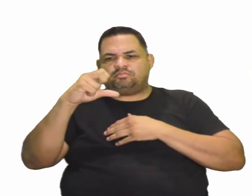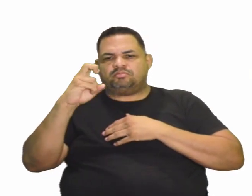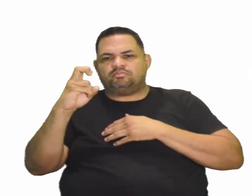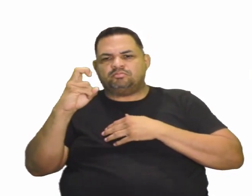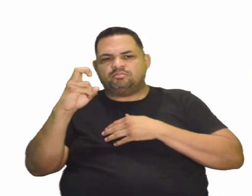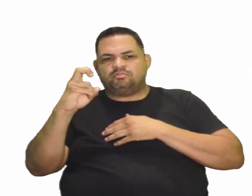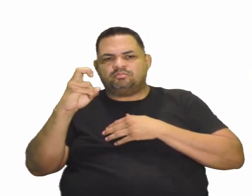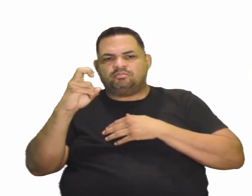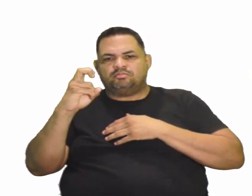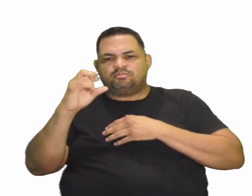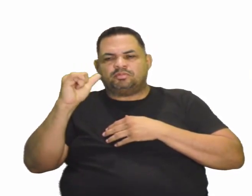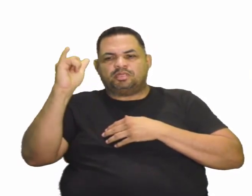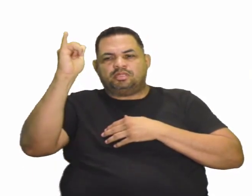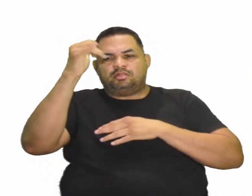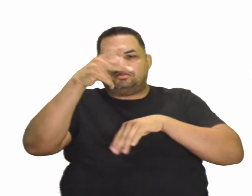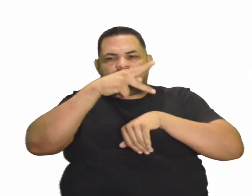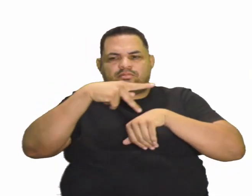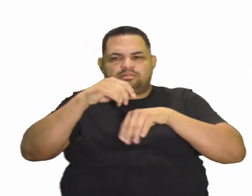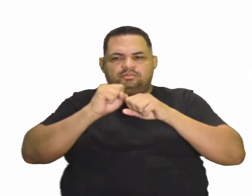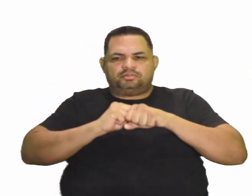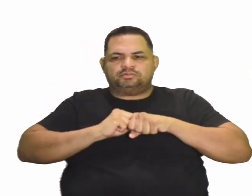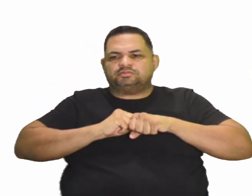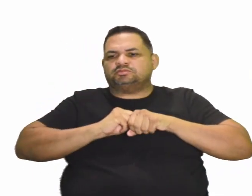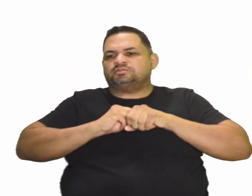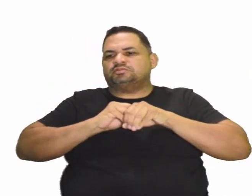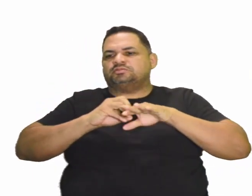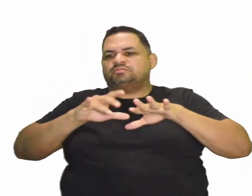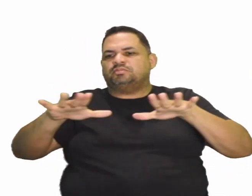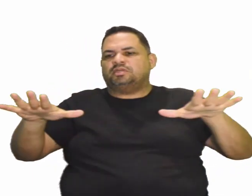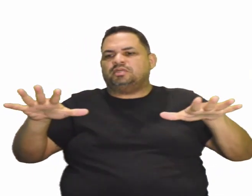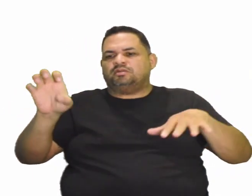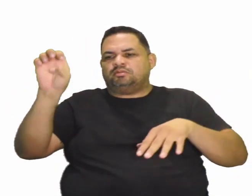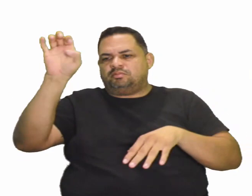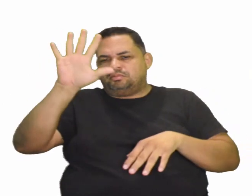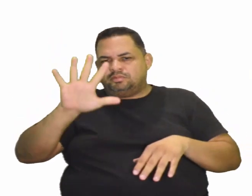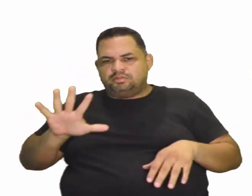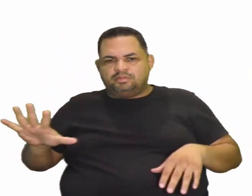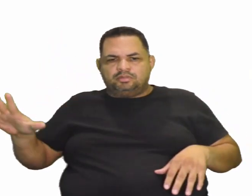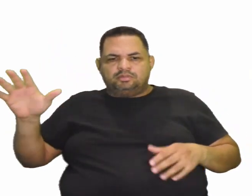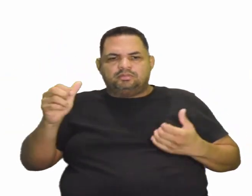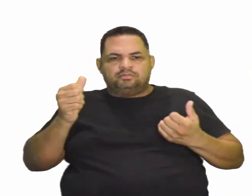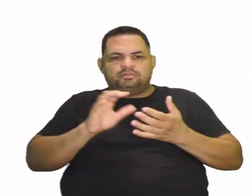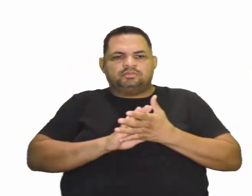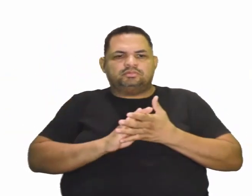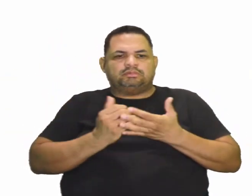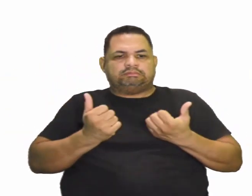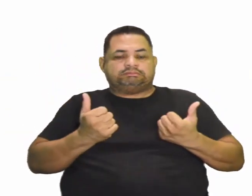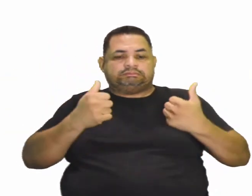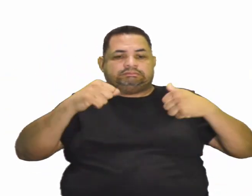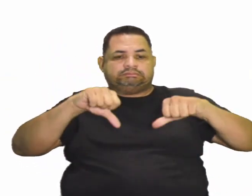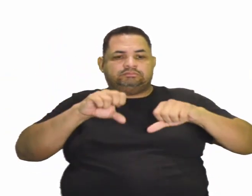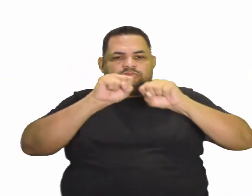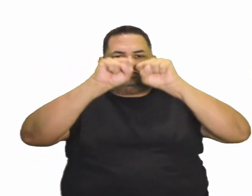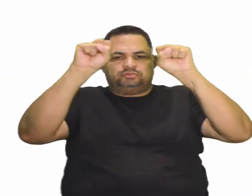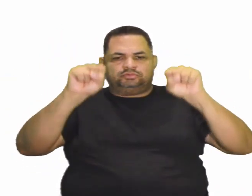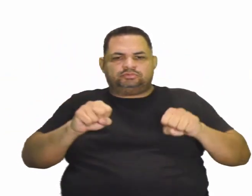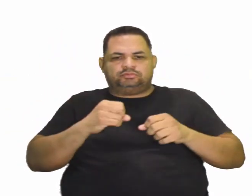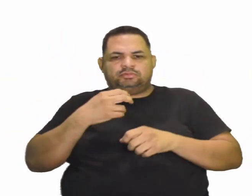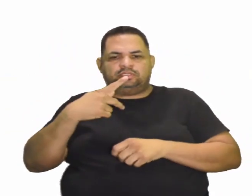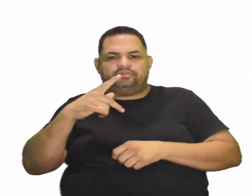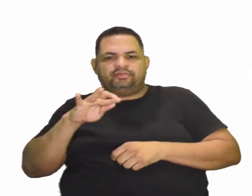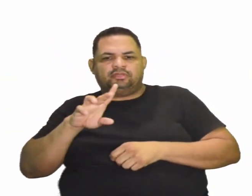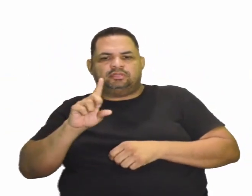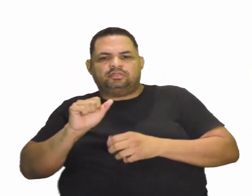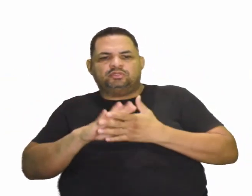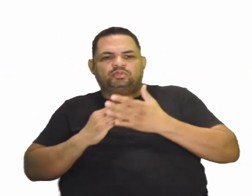na Itália, se espalhou por toda a Europa. Então, com o declínio do sistema feudal, surgiu, então,